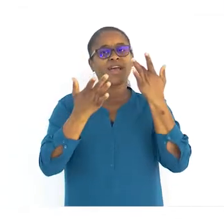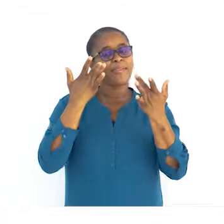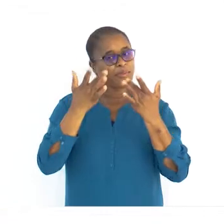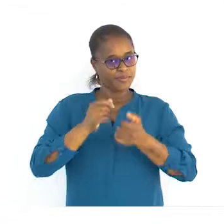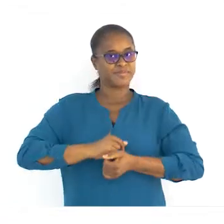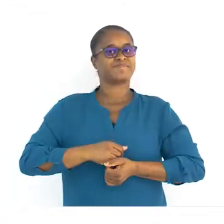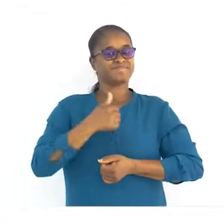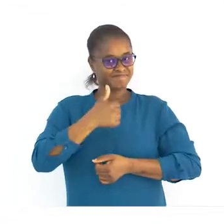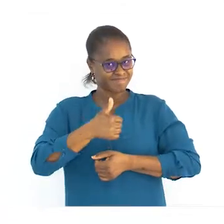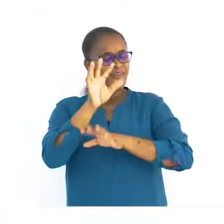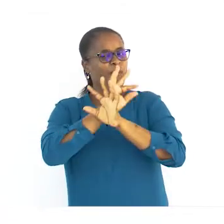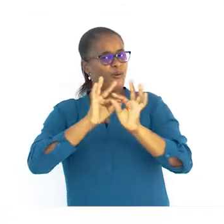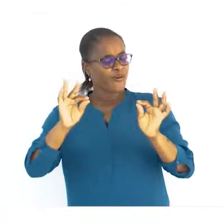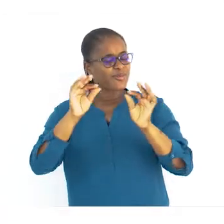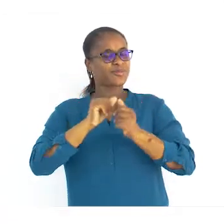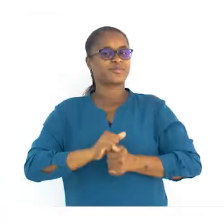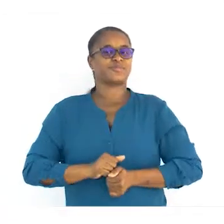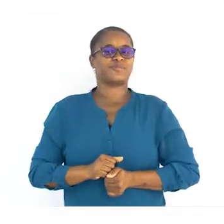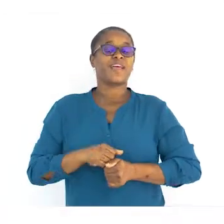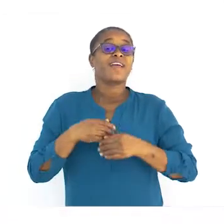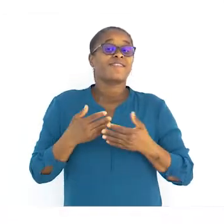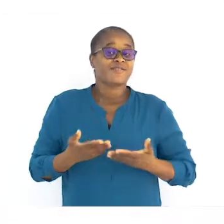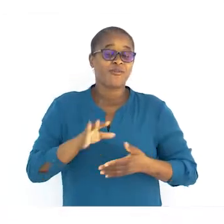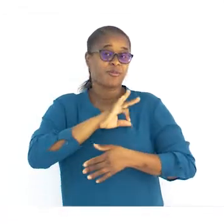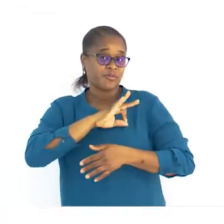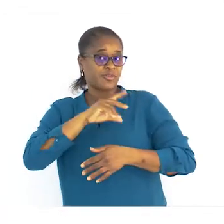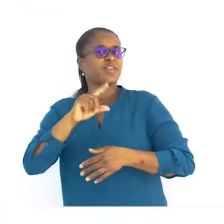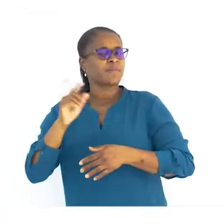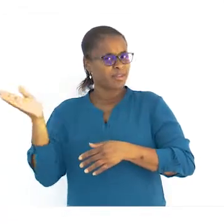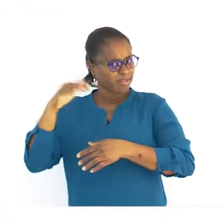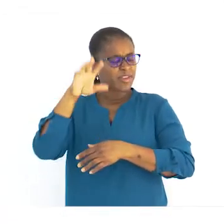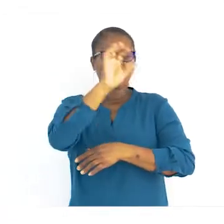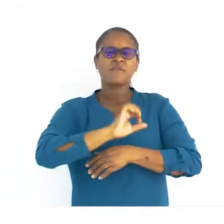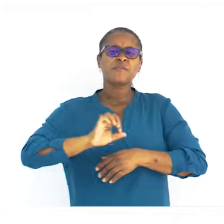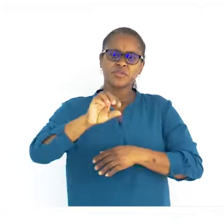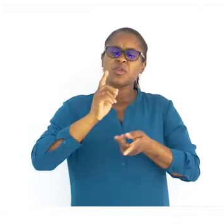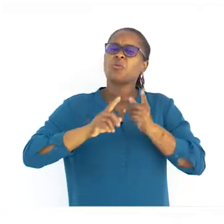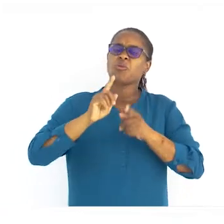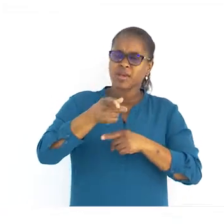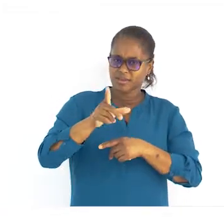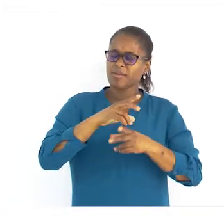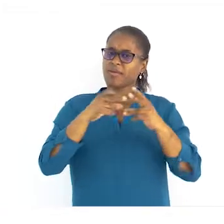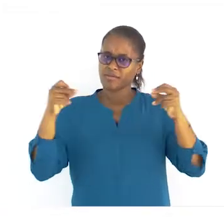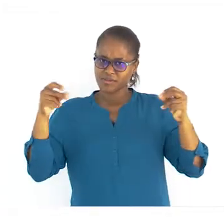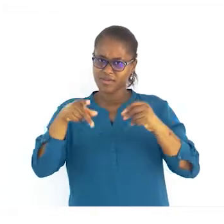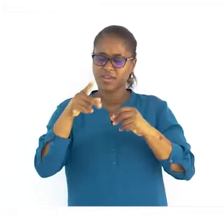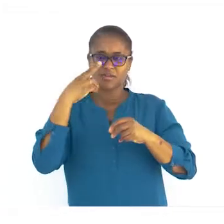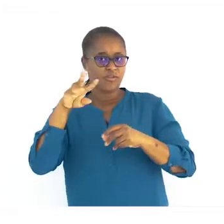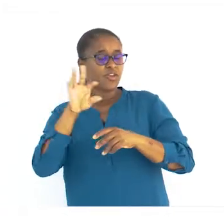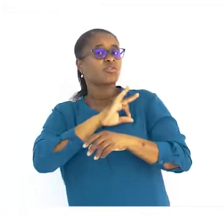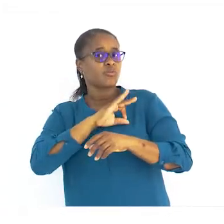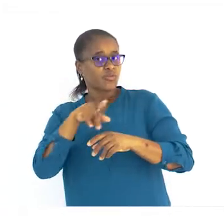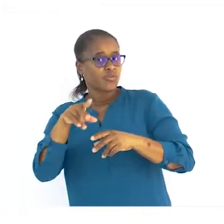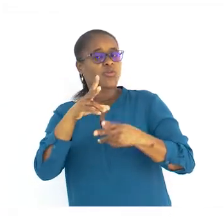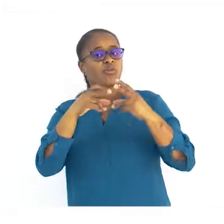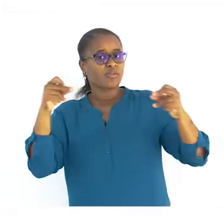não é? Ótimo, excelente. Então o professor também trouxe para vocês o seu conceito. Vamos ver o conceito do professor. O que é que o